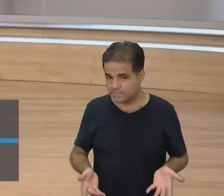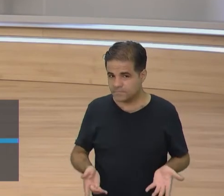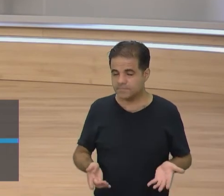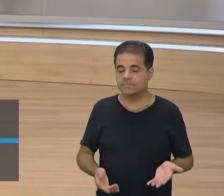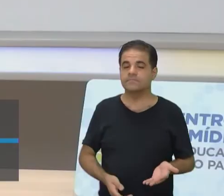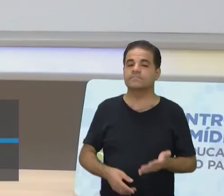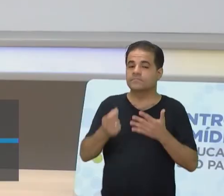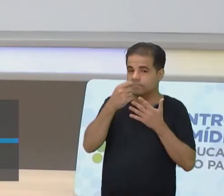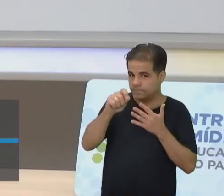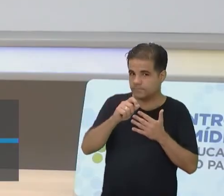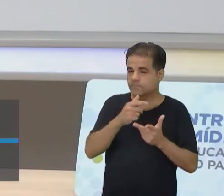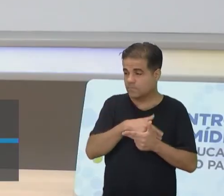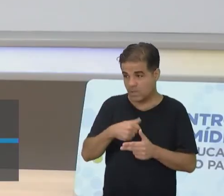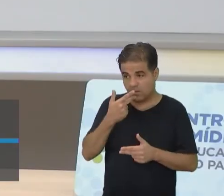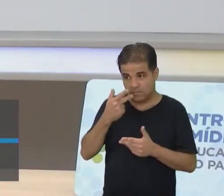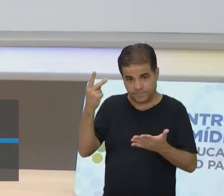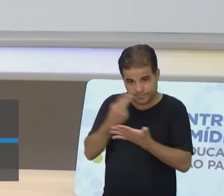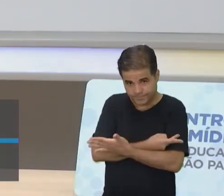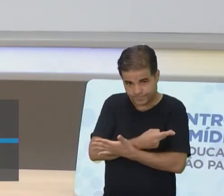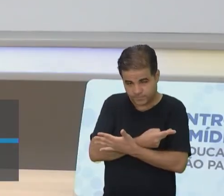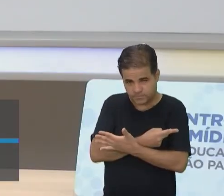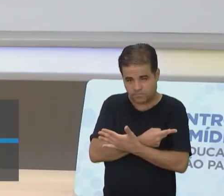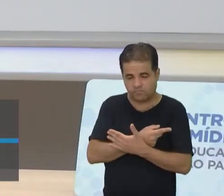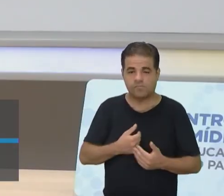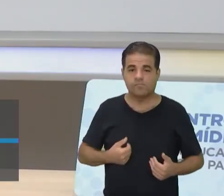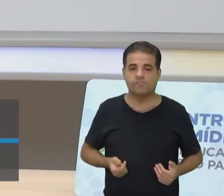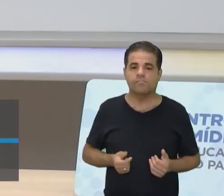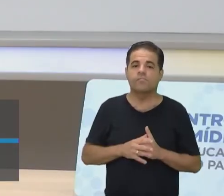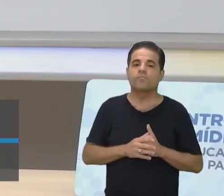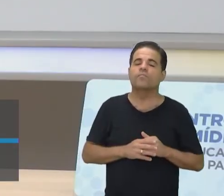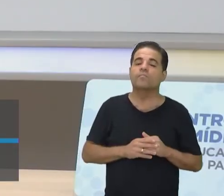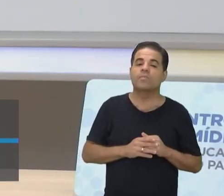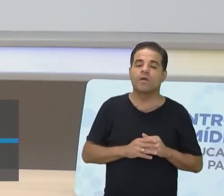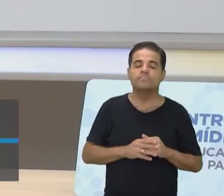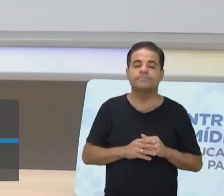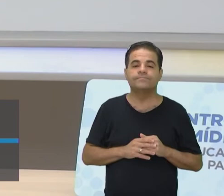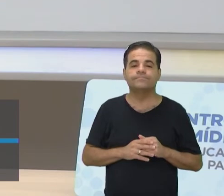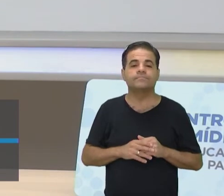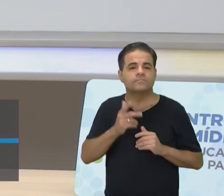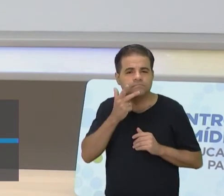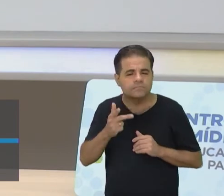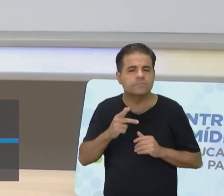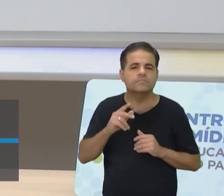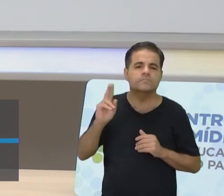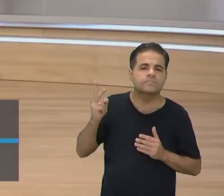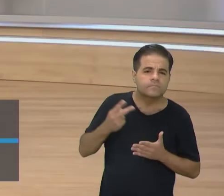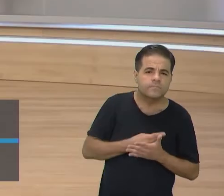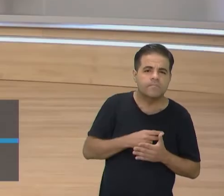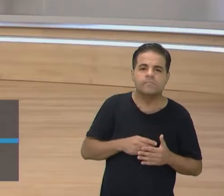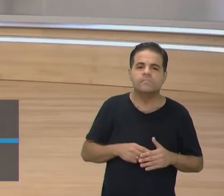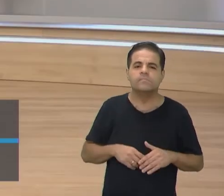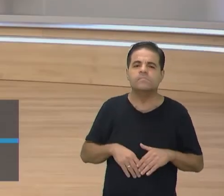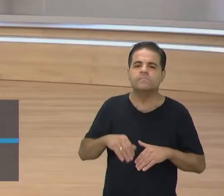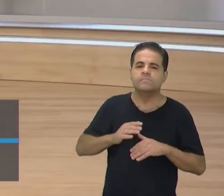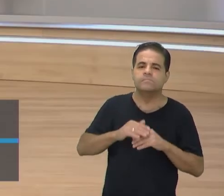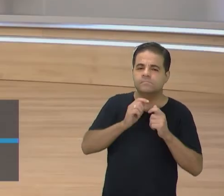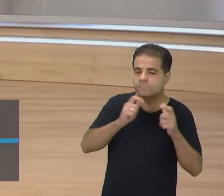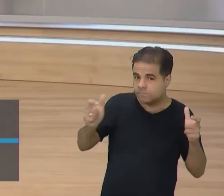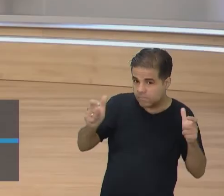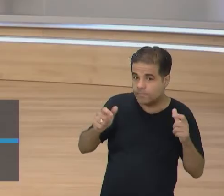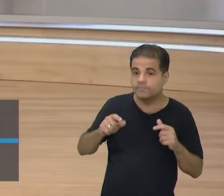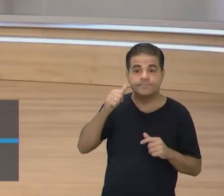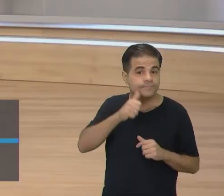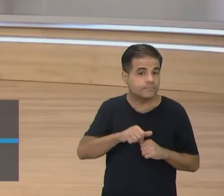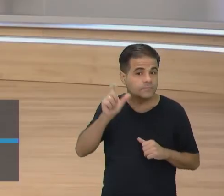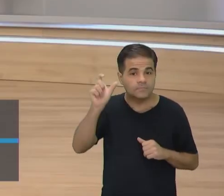só vou corrigir uma coisa que você falou errado. Eu falei errado? Você falou assim que a Lígia Fagundes Telles é a maior escritora. Na verdade,